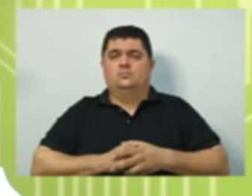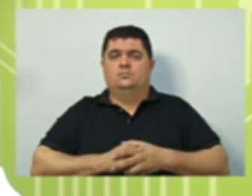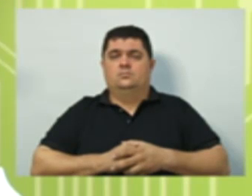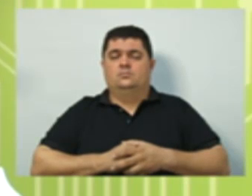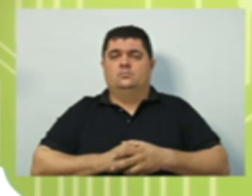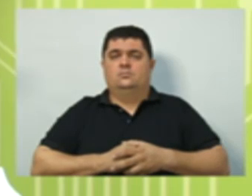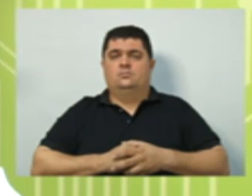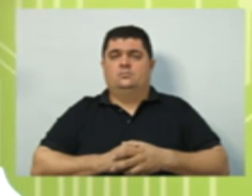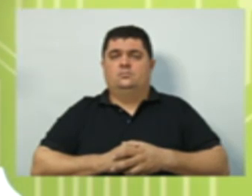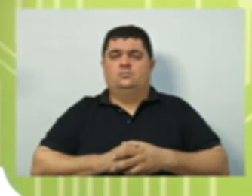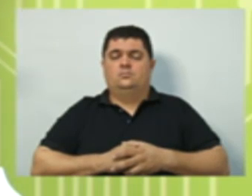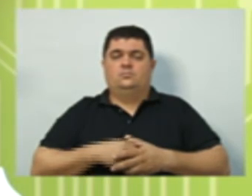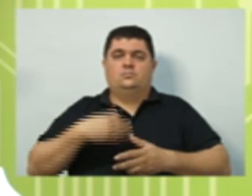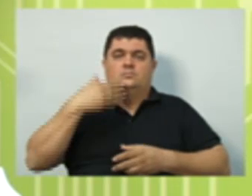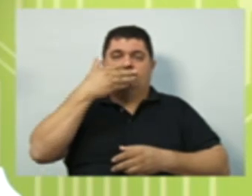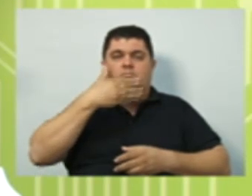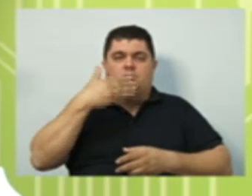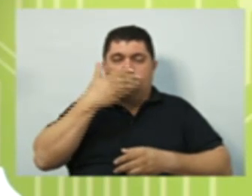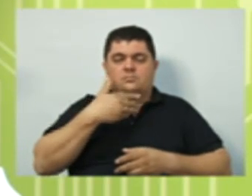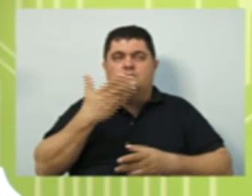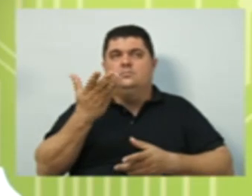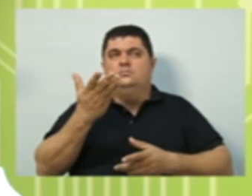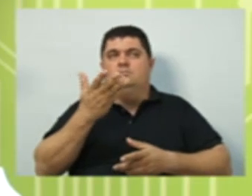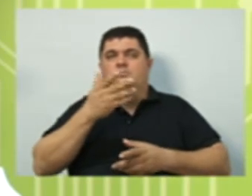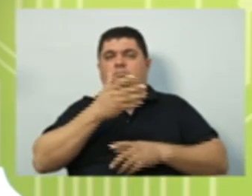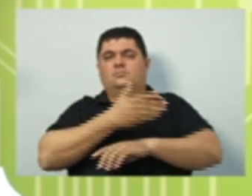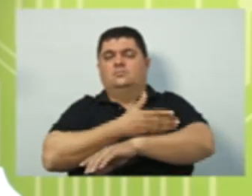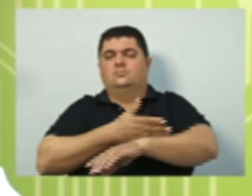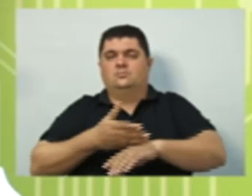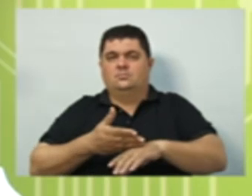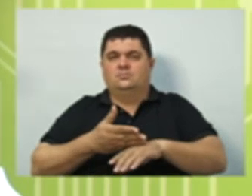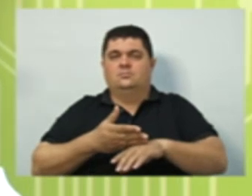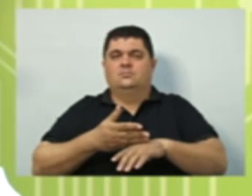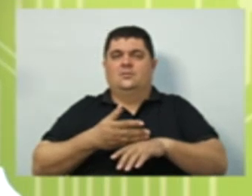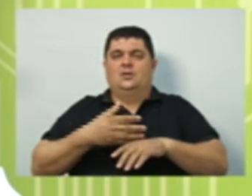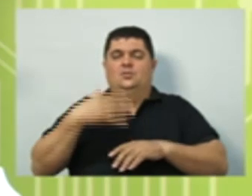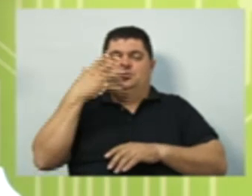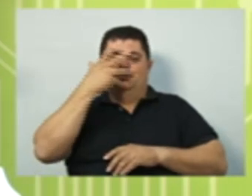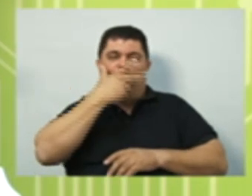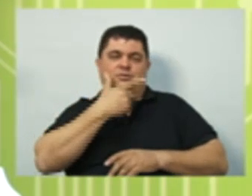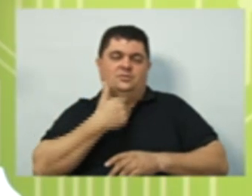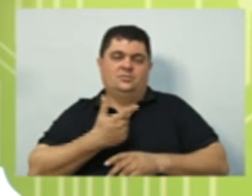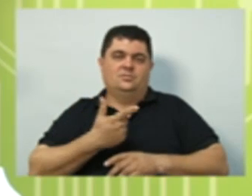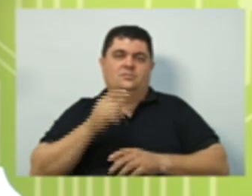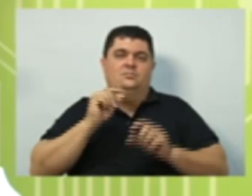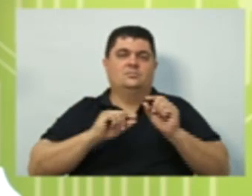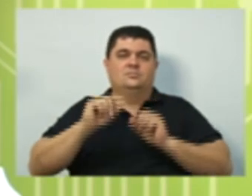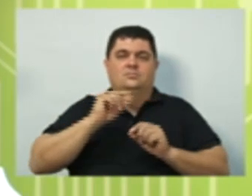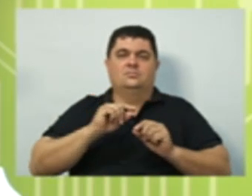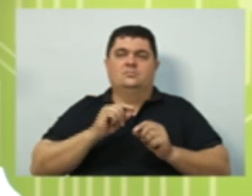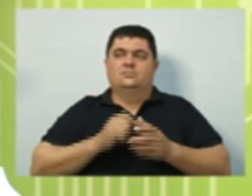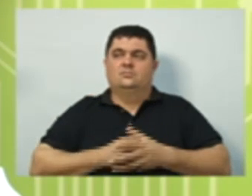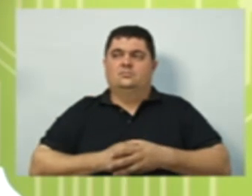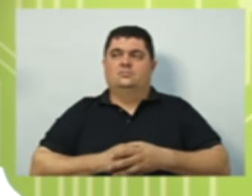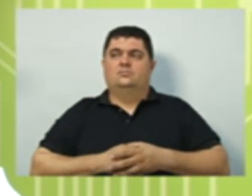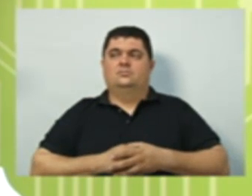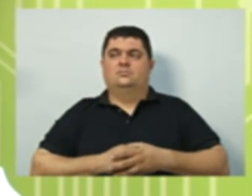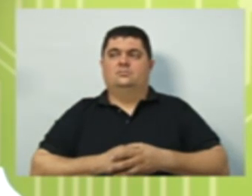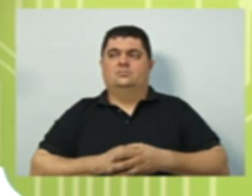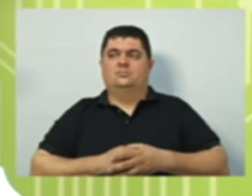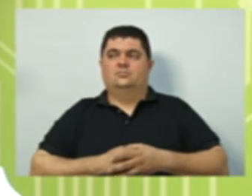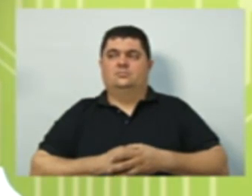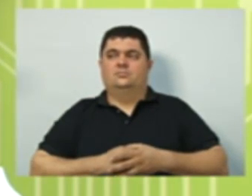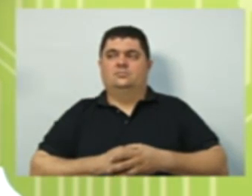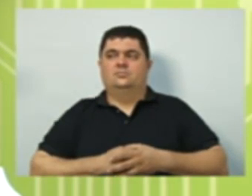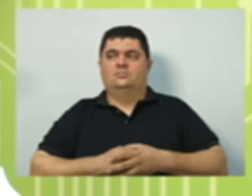imagem adocicada, de uma imagem boazinha, dócil. A antítese